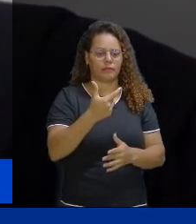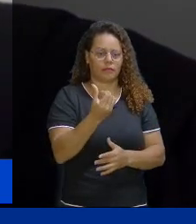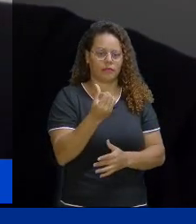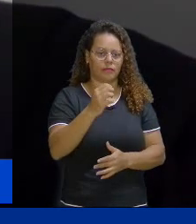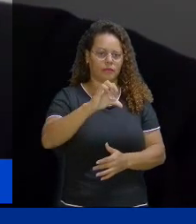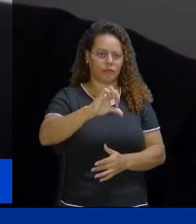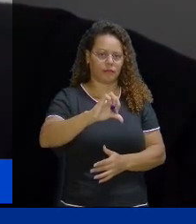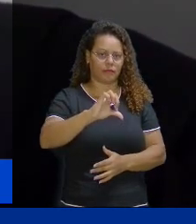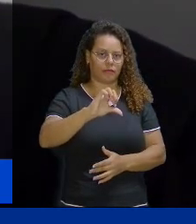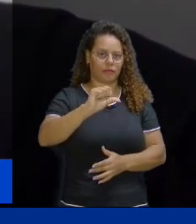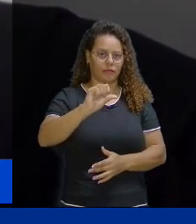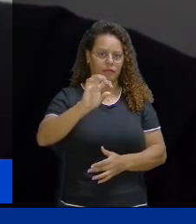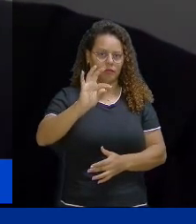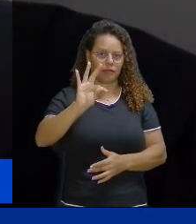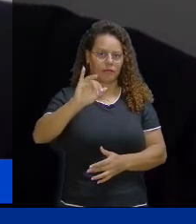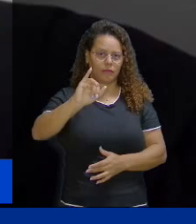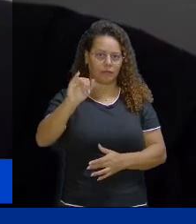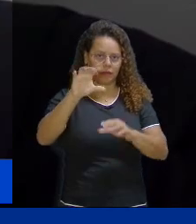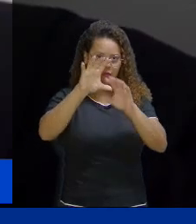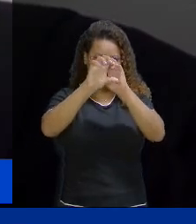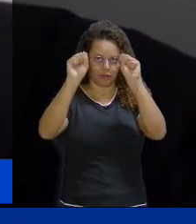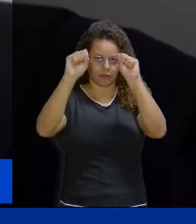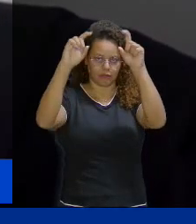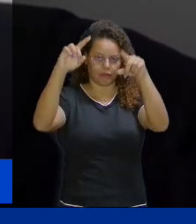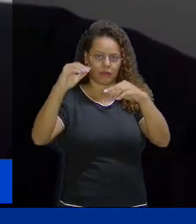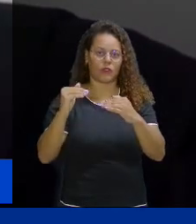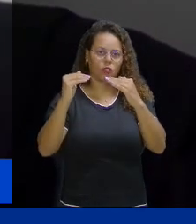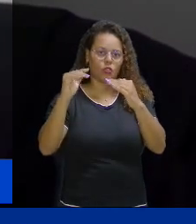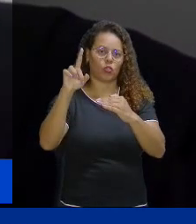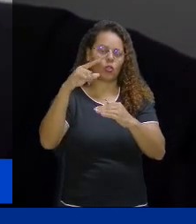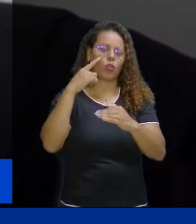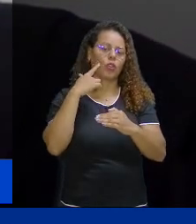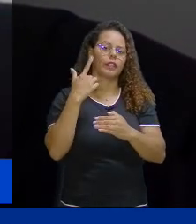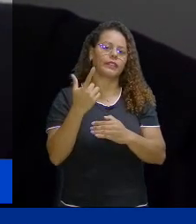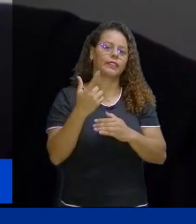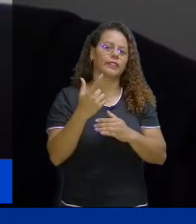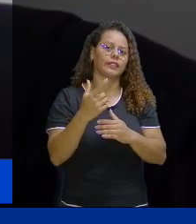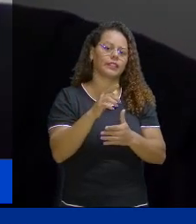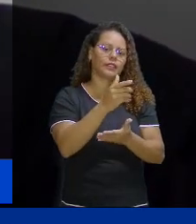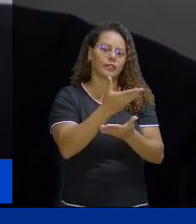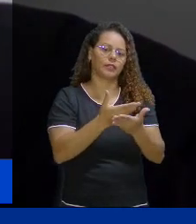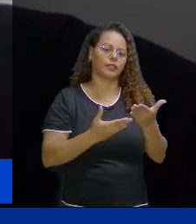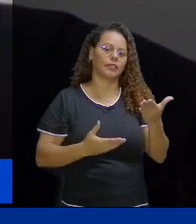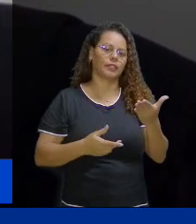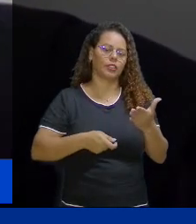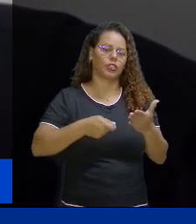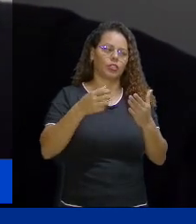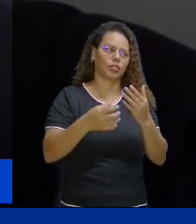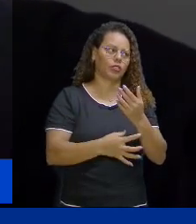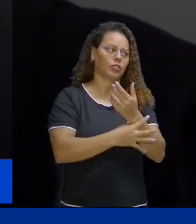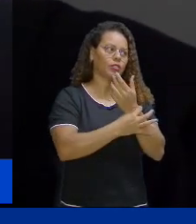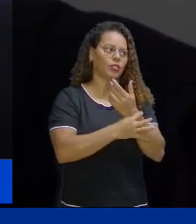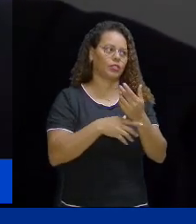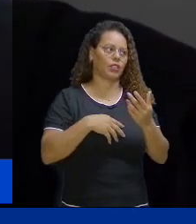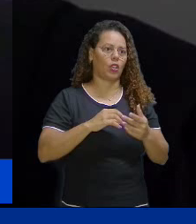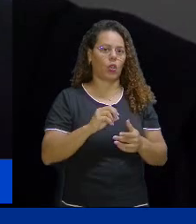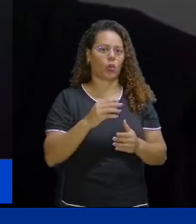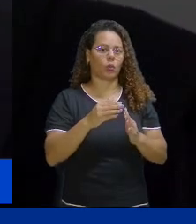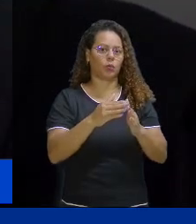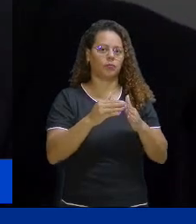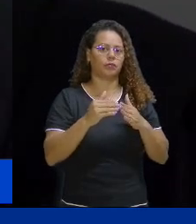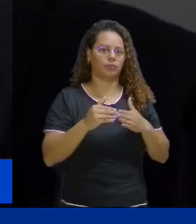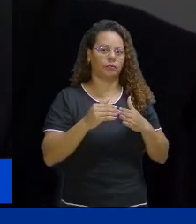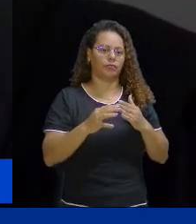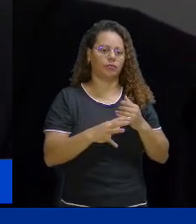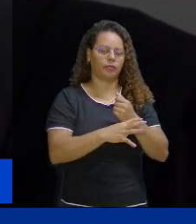do STJ, abre aspas, o mandado de segurança não é substitutivo de ação de cobrança. Fecha